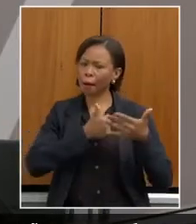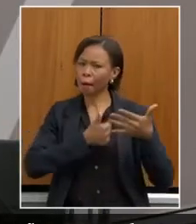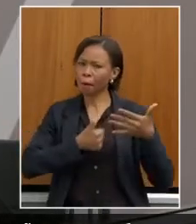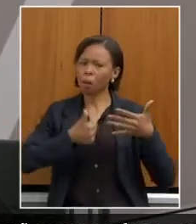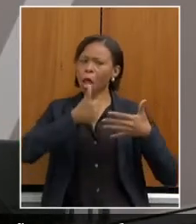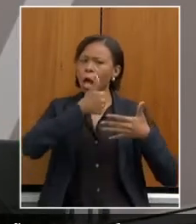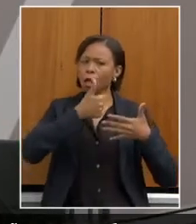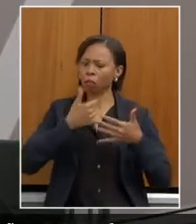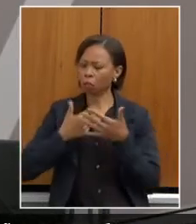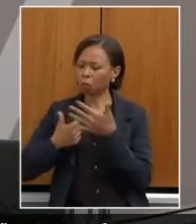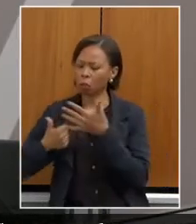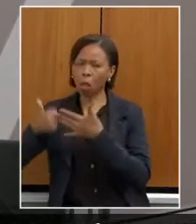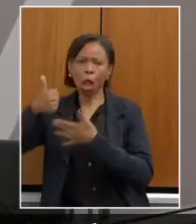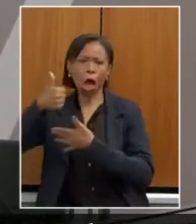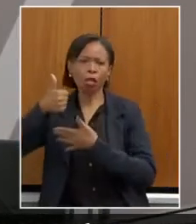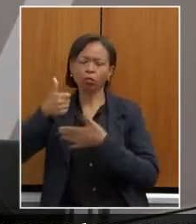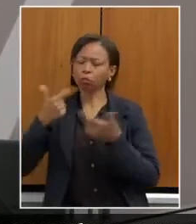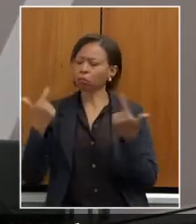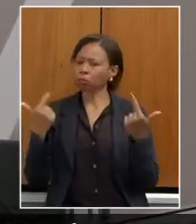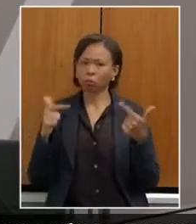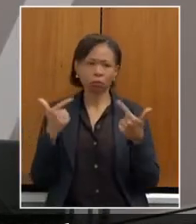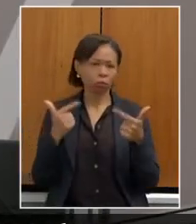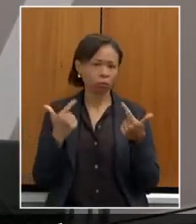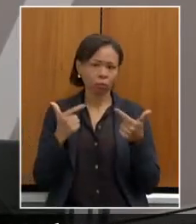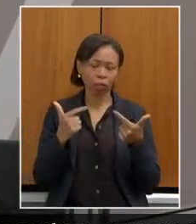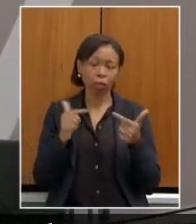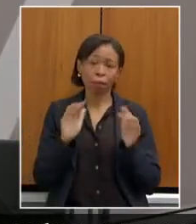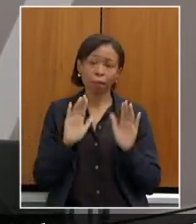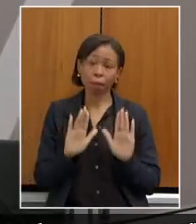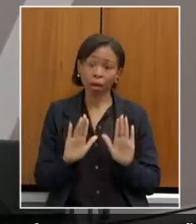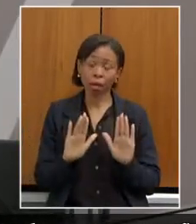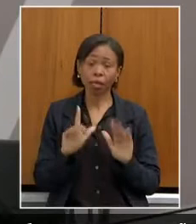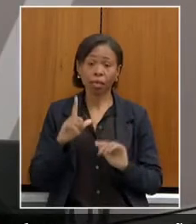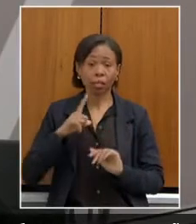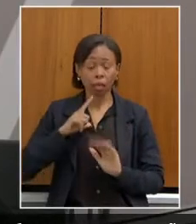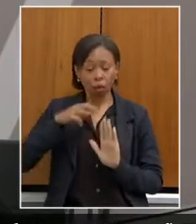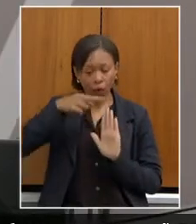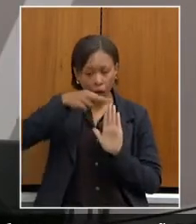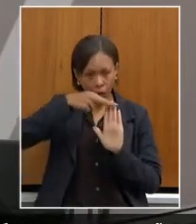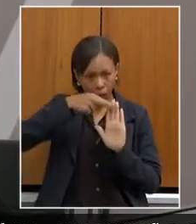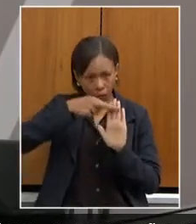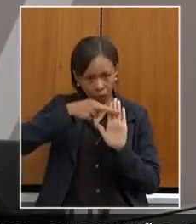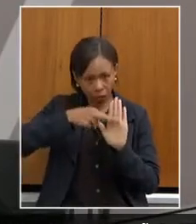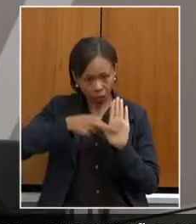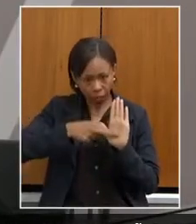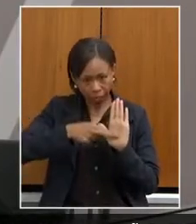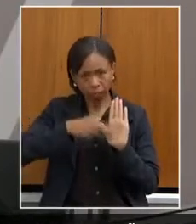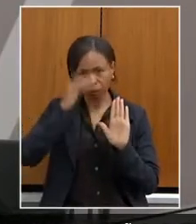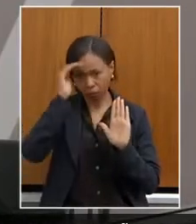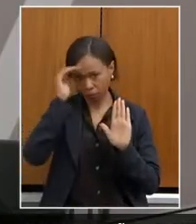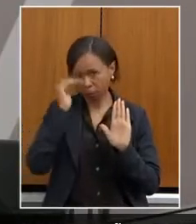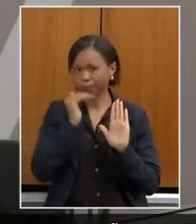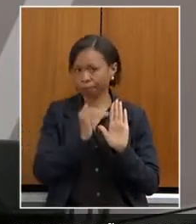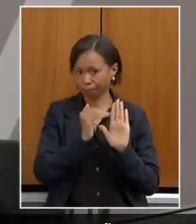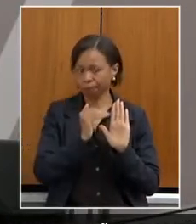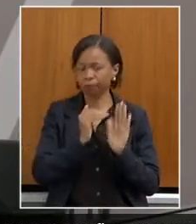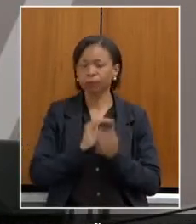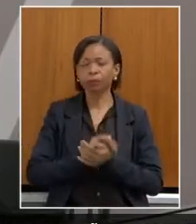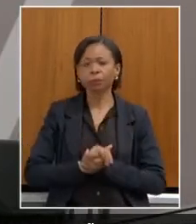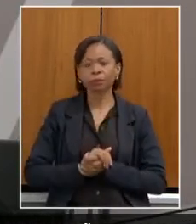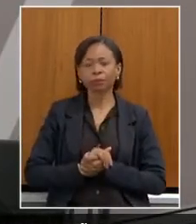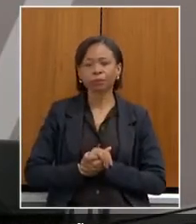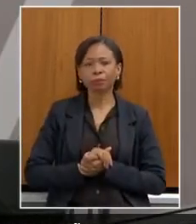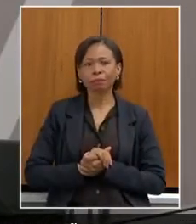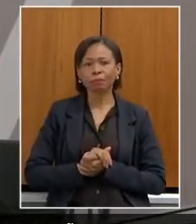um direcionamento que é seguido de forma técnica e que se respeita fico feliz quando vossa